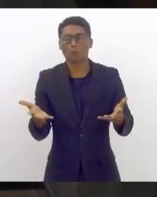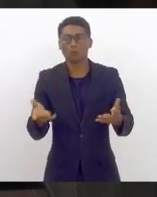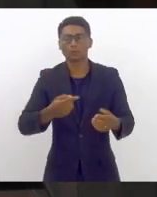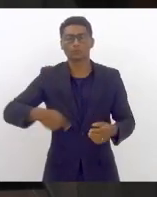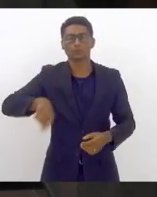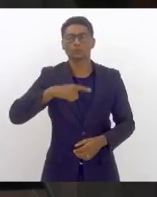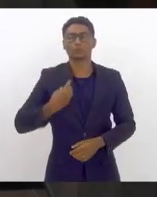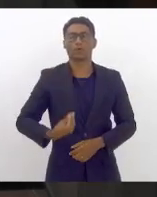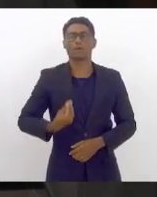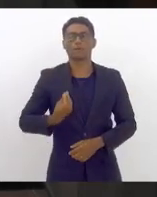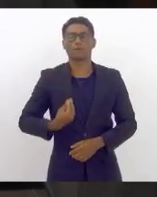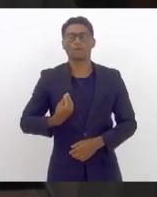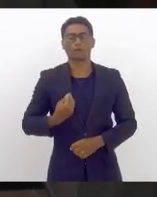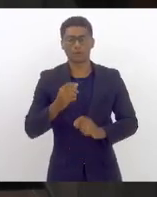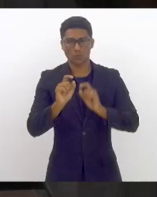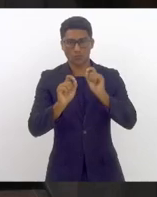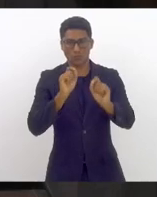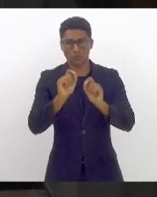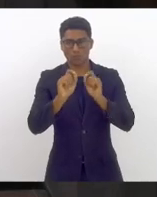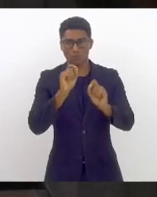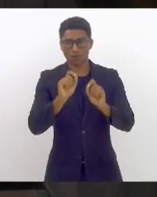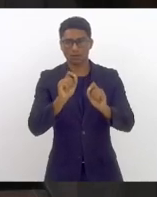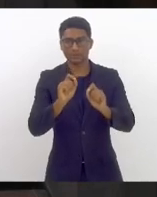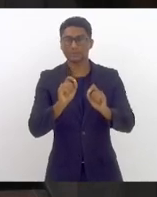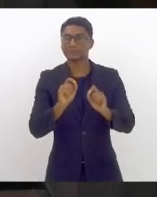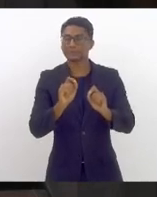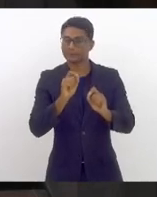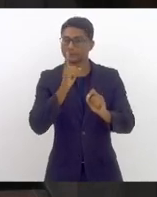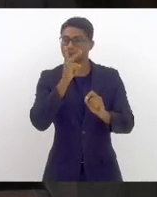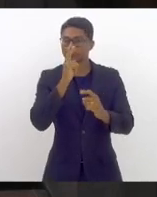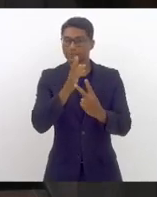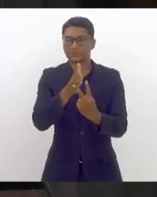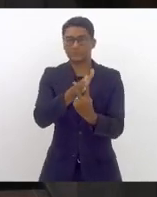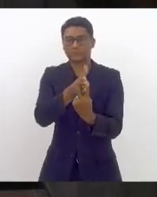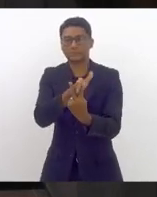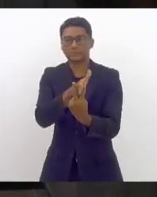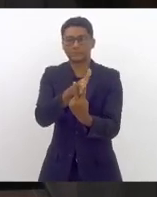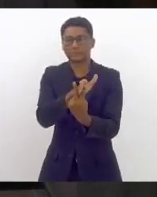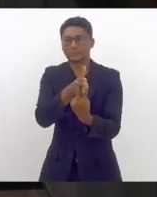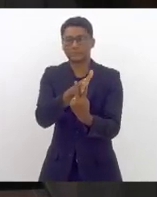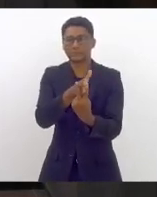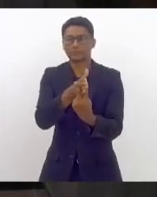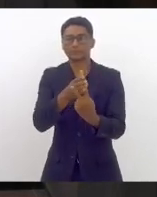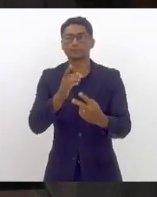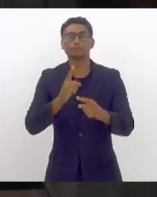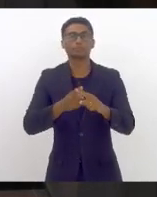limiar que se faz necessário que